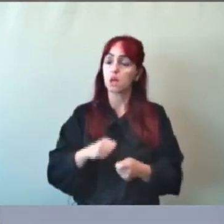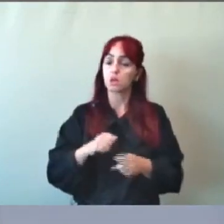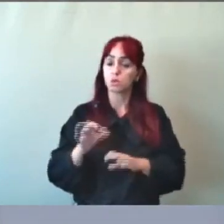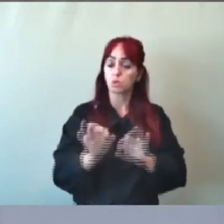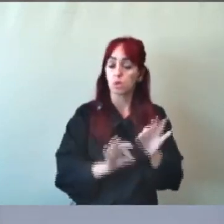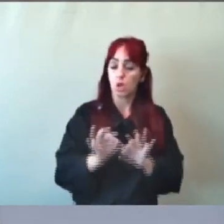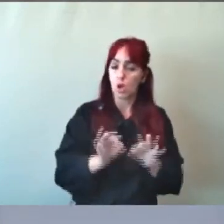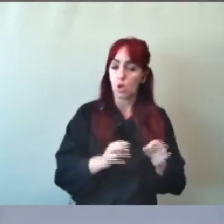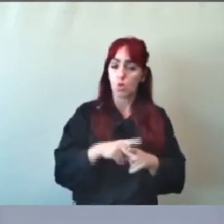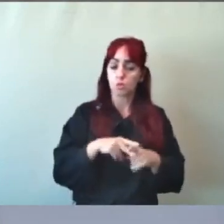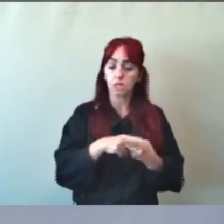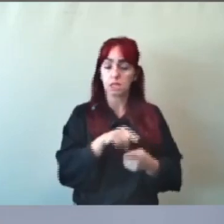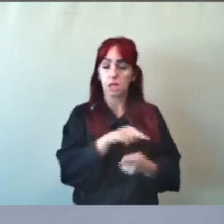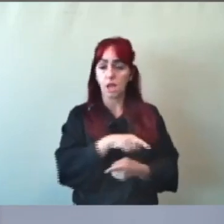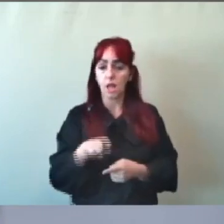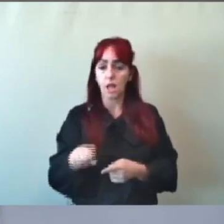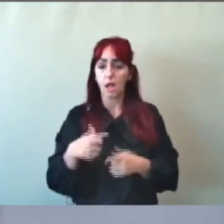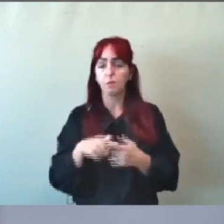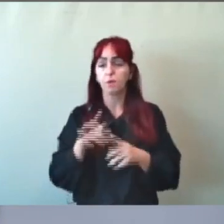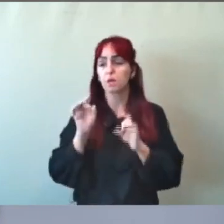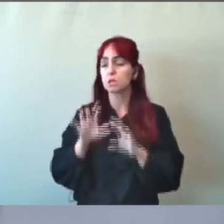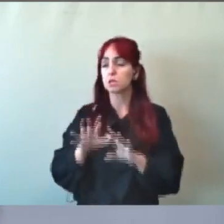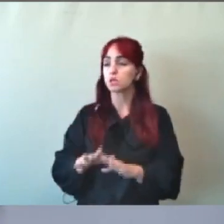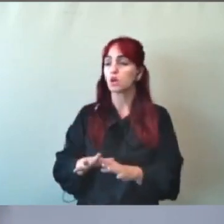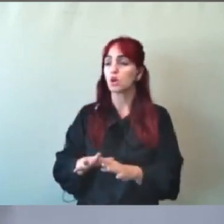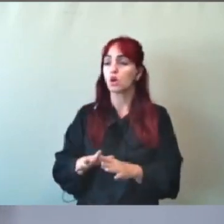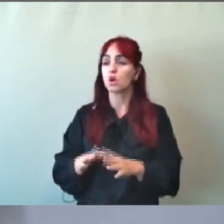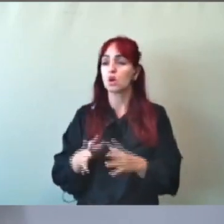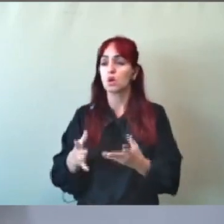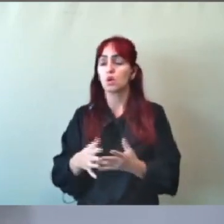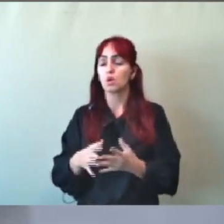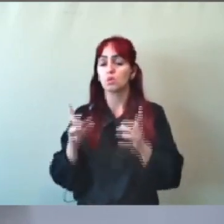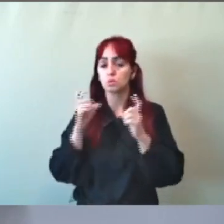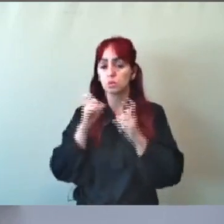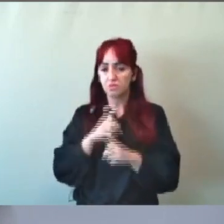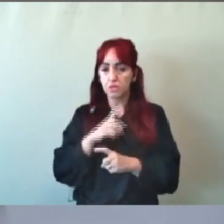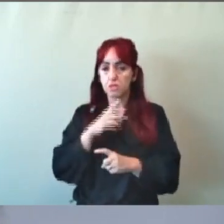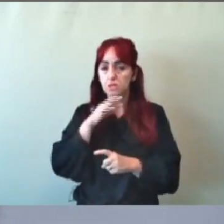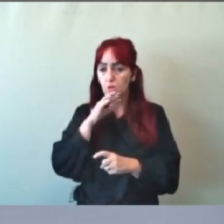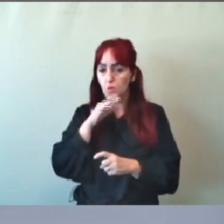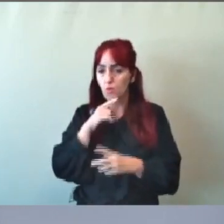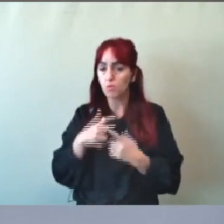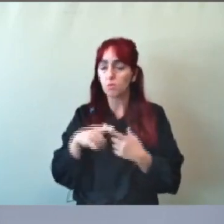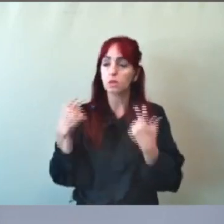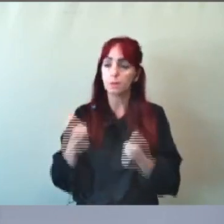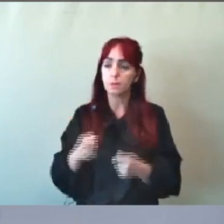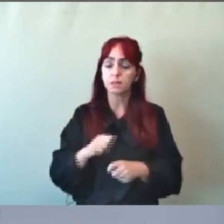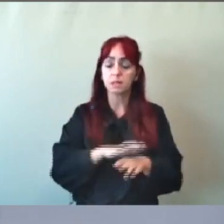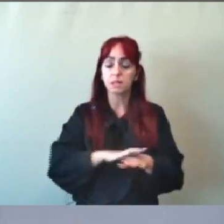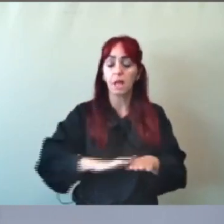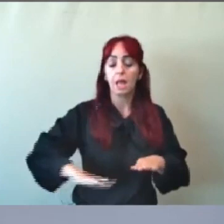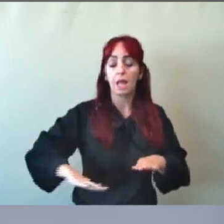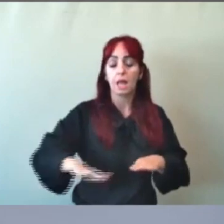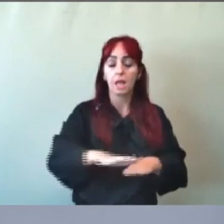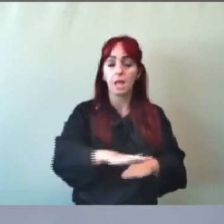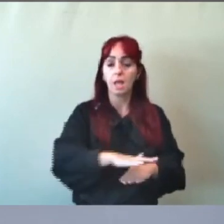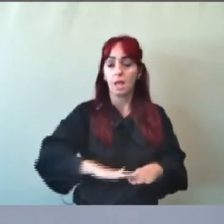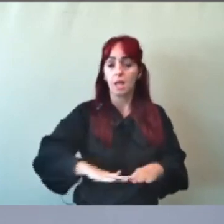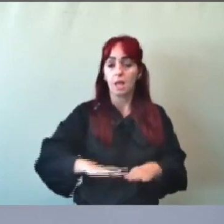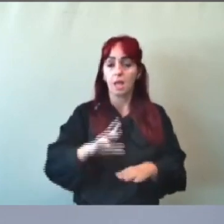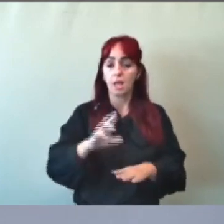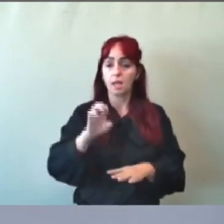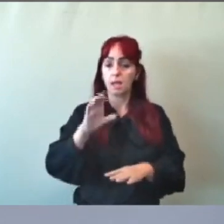só fica ali passando aquele... né? Então, a gente precisa de melhorar aquele recapeamento da Abílio Machado. E um fato